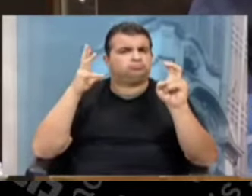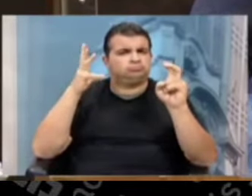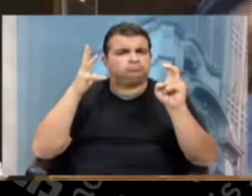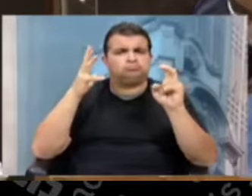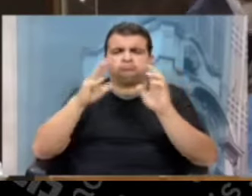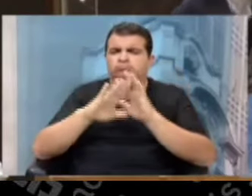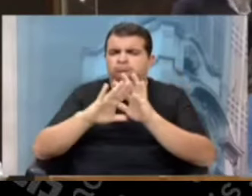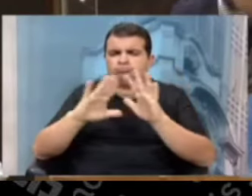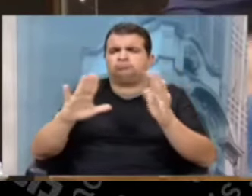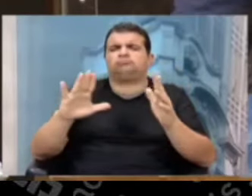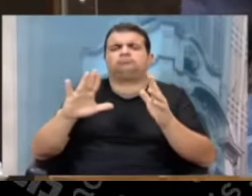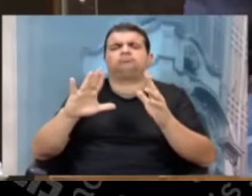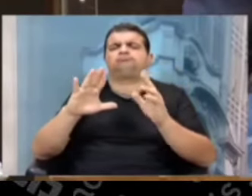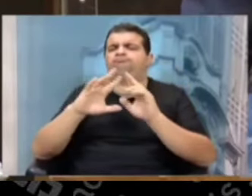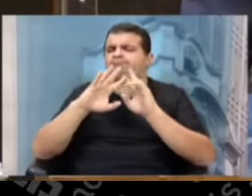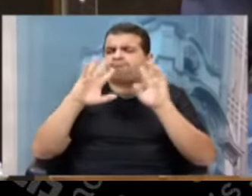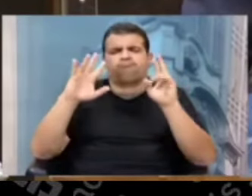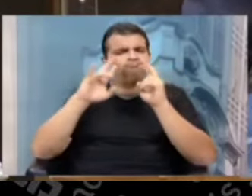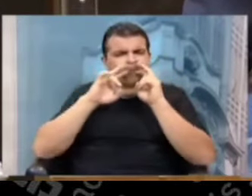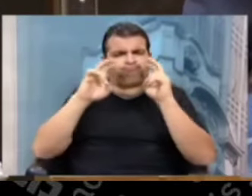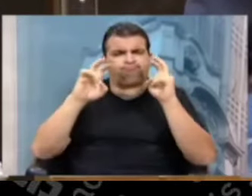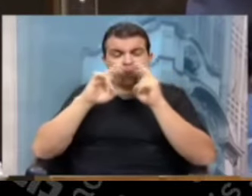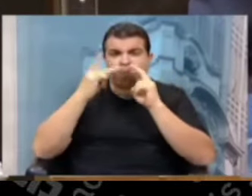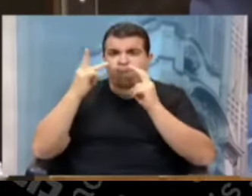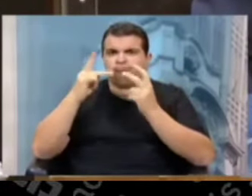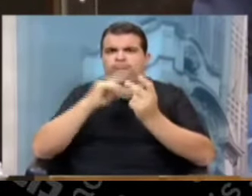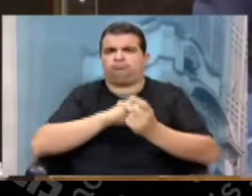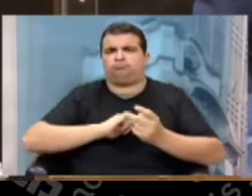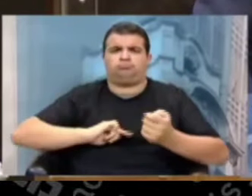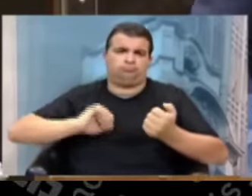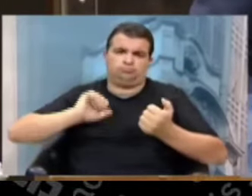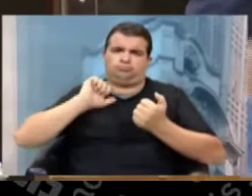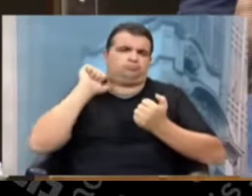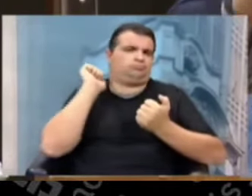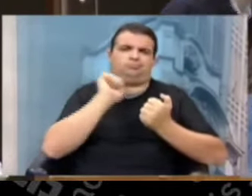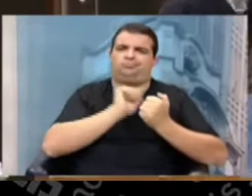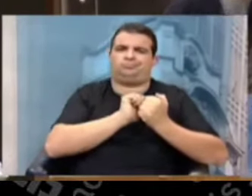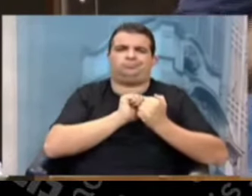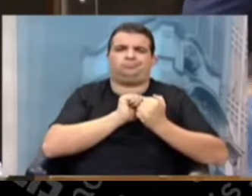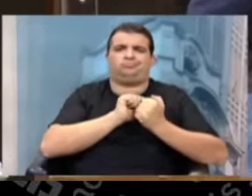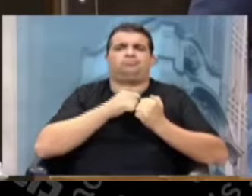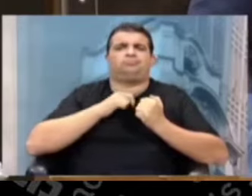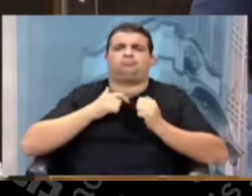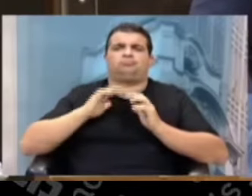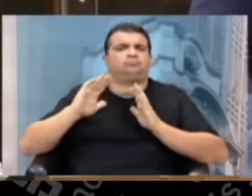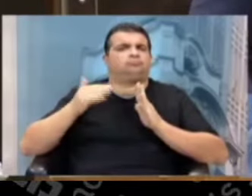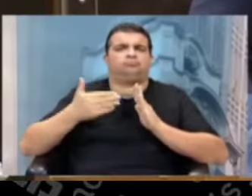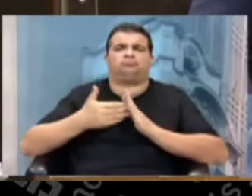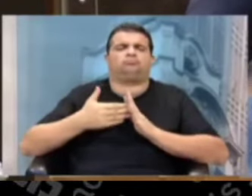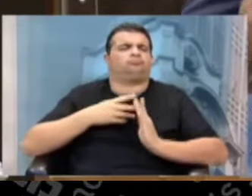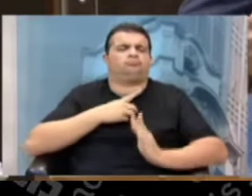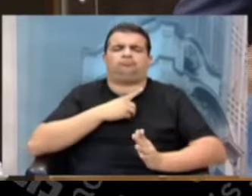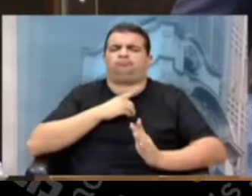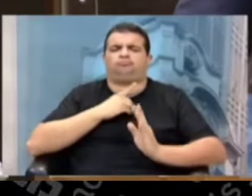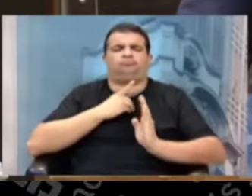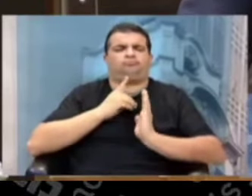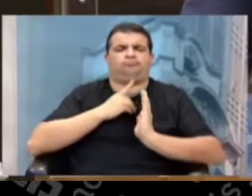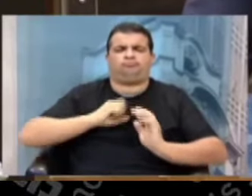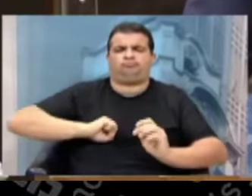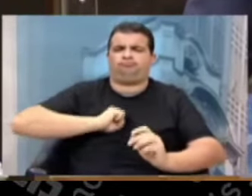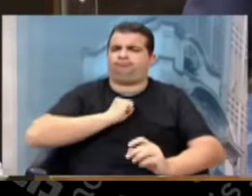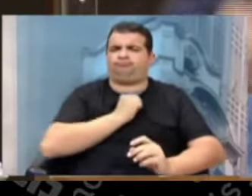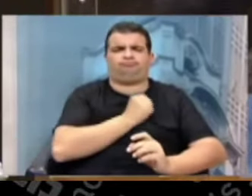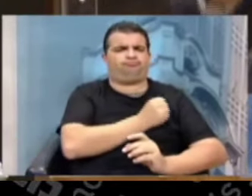para vibrarem com a sua base que está totalmente radicalizada,